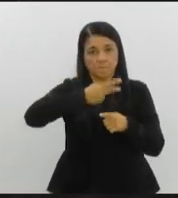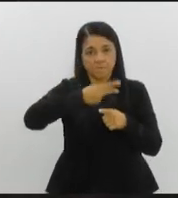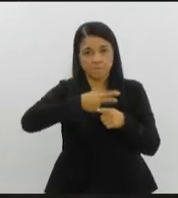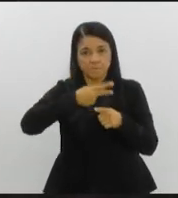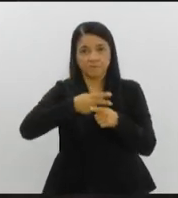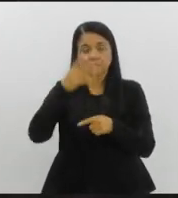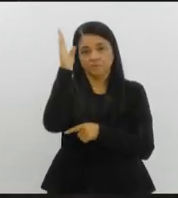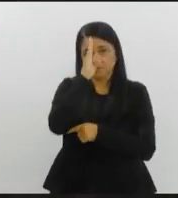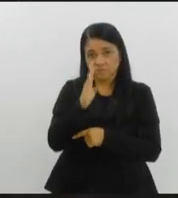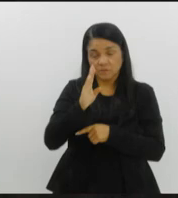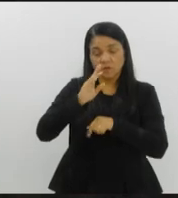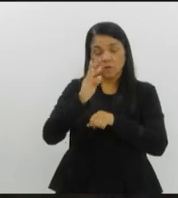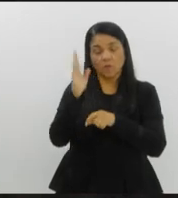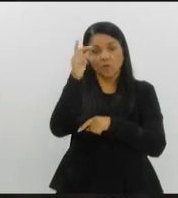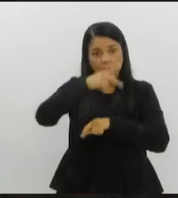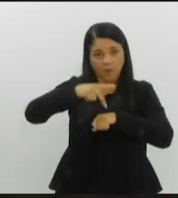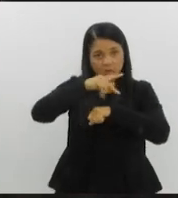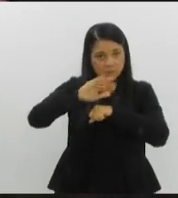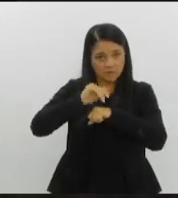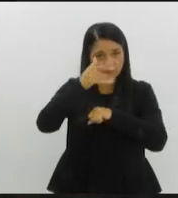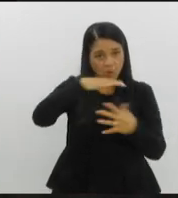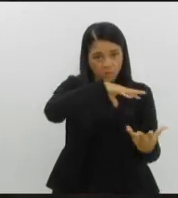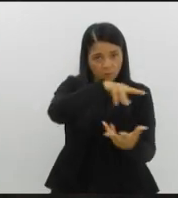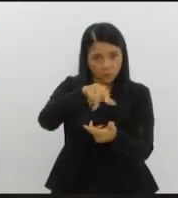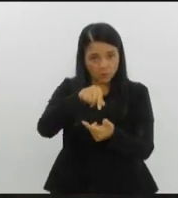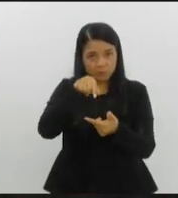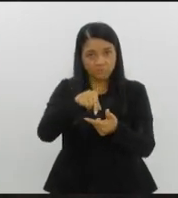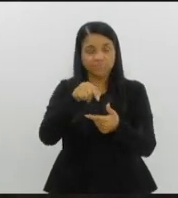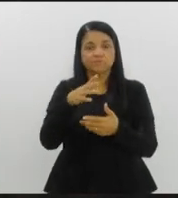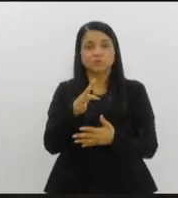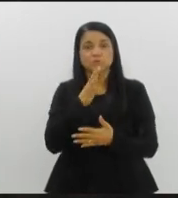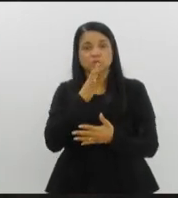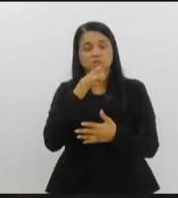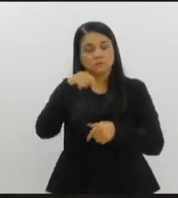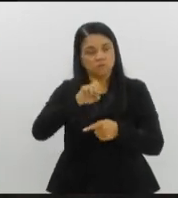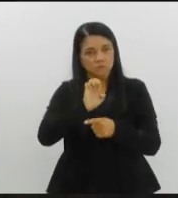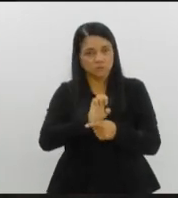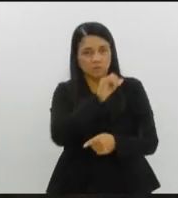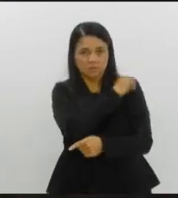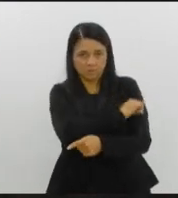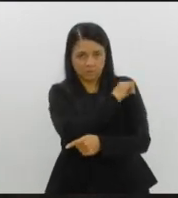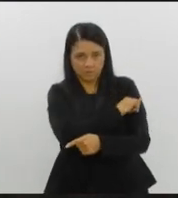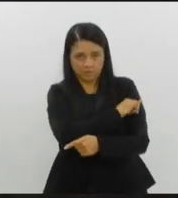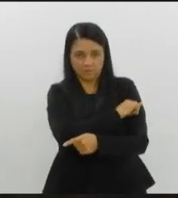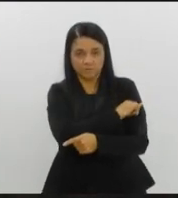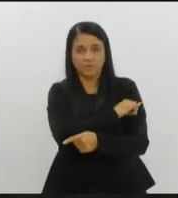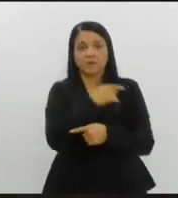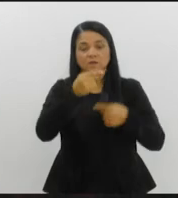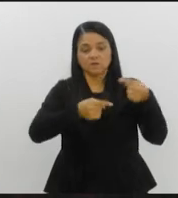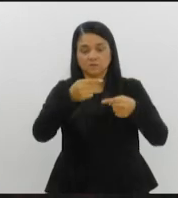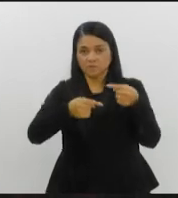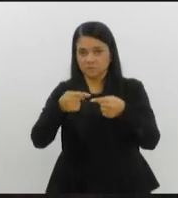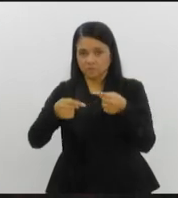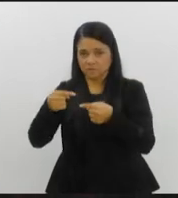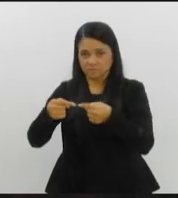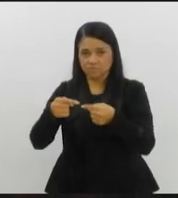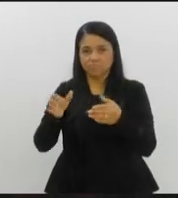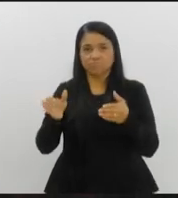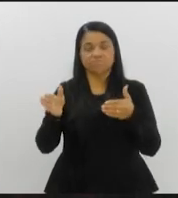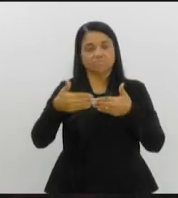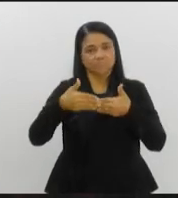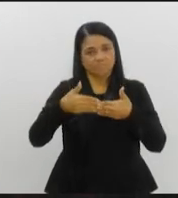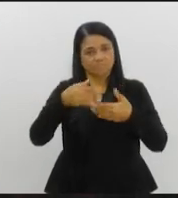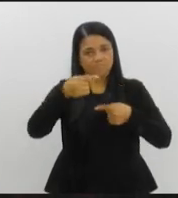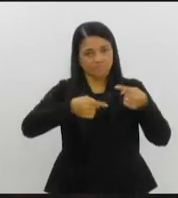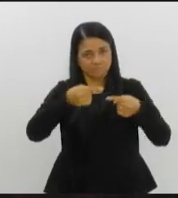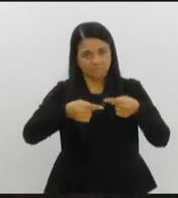ou internacionais de reconhecida relevância no âmbito do Estado do Rio de Janeiro. Em discussão, não havendo quem queira